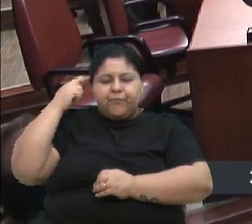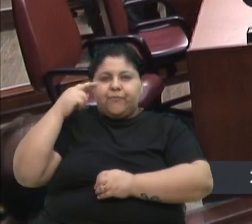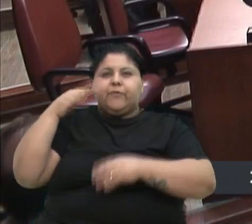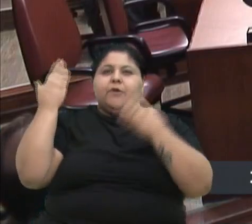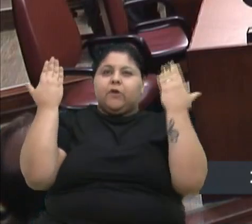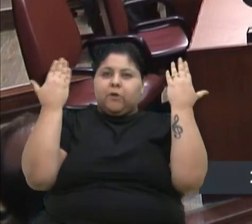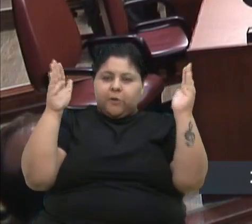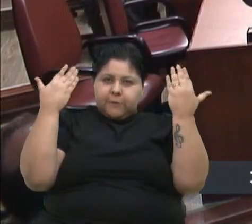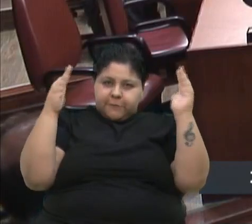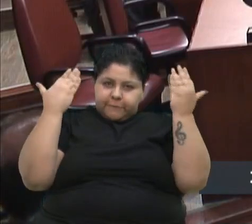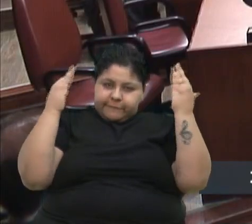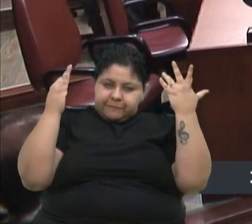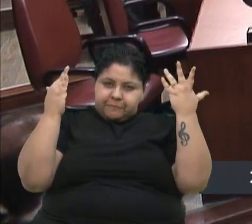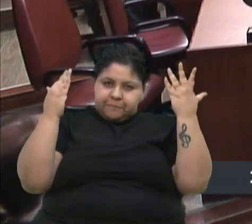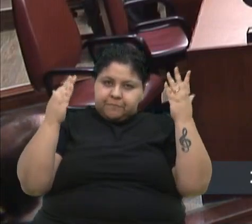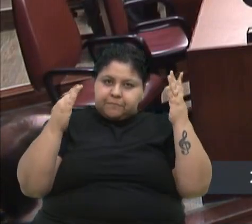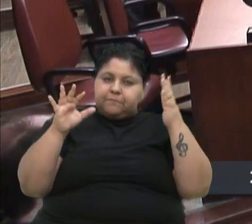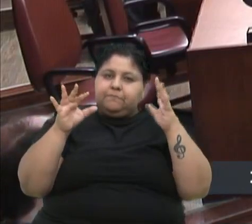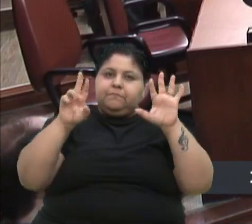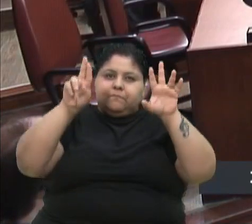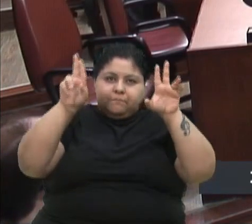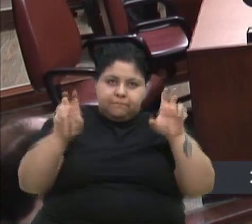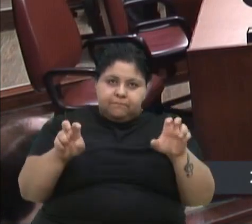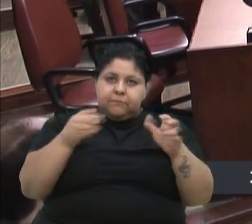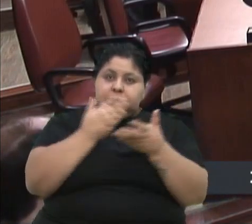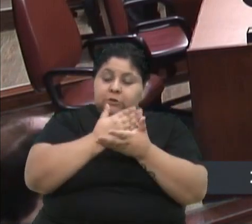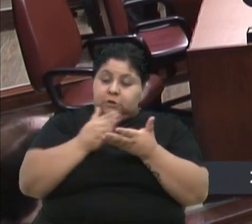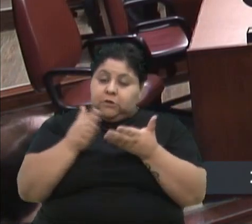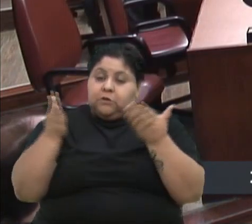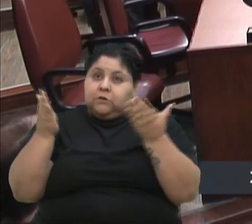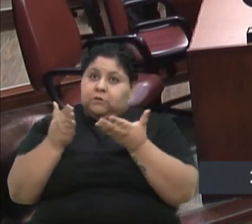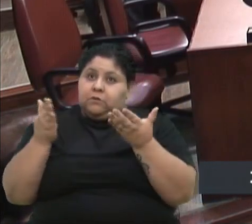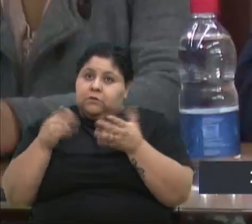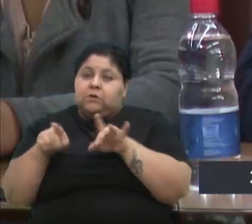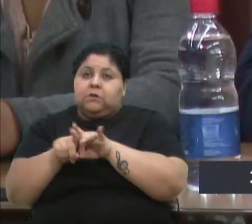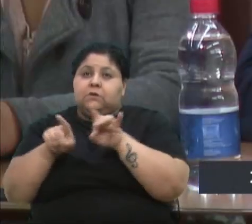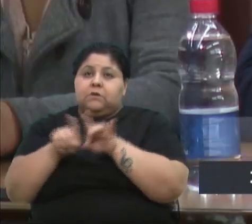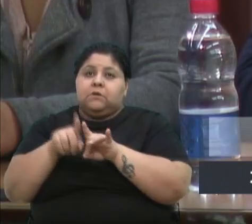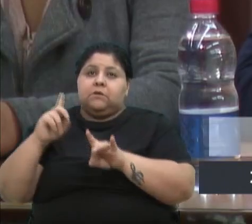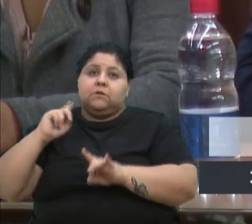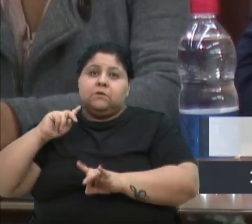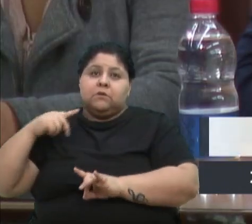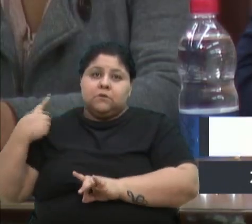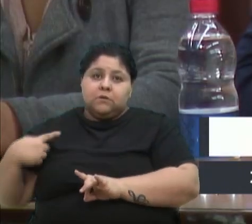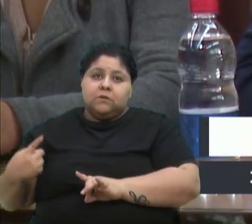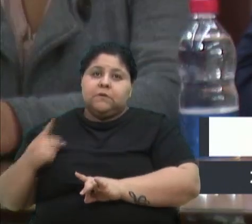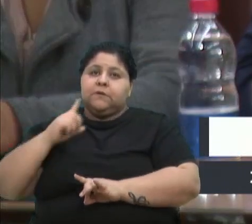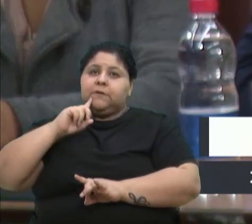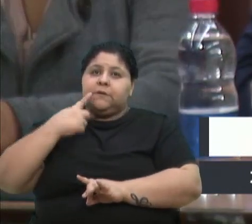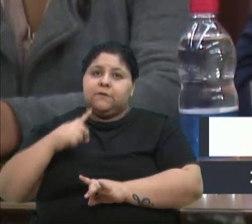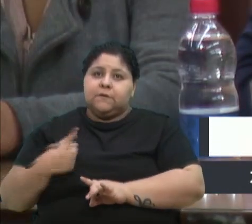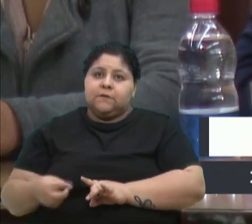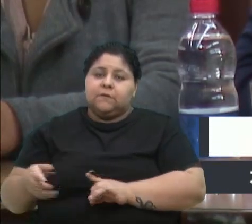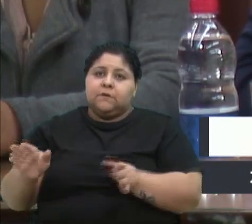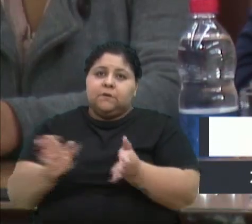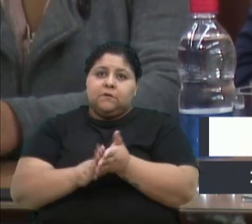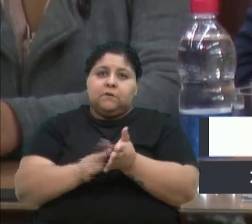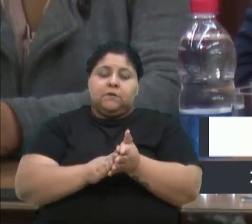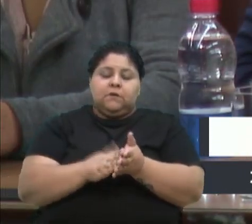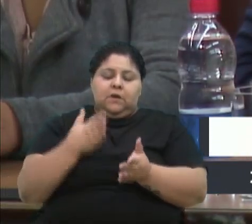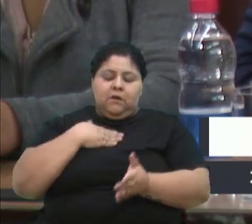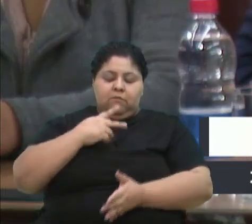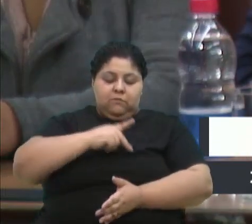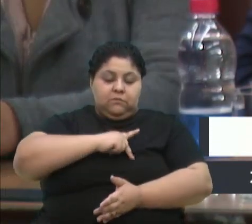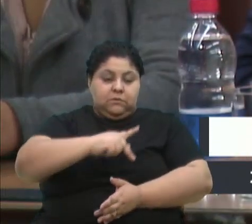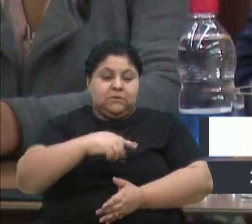por essa pauta, né, encabeçada agora pela deputada federal Denise Pessoa. Estive presidindo há 7 anos essa frente parlamentar,